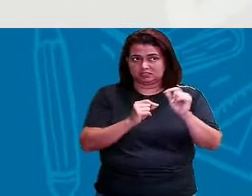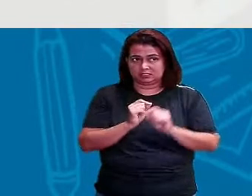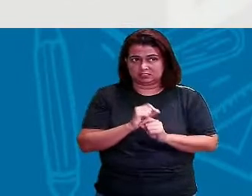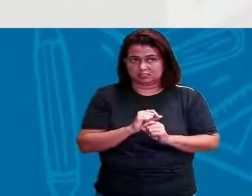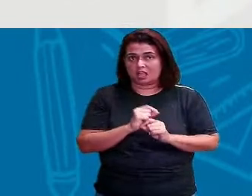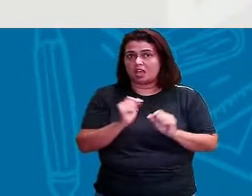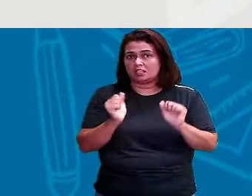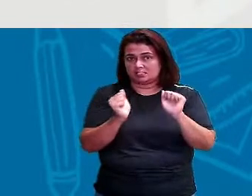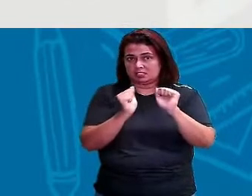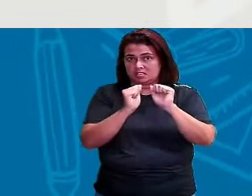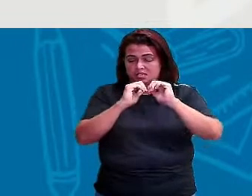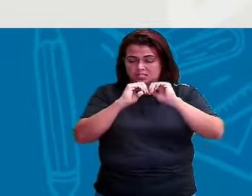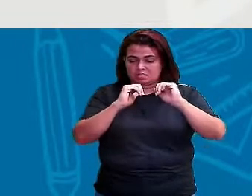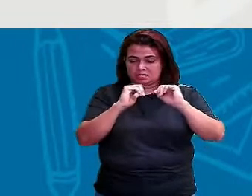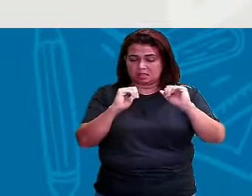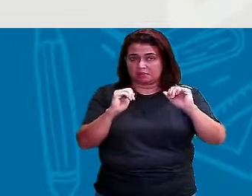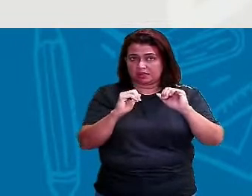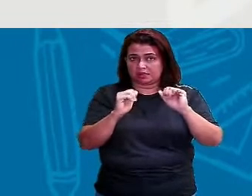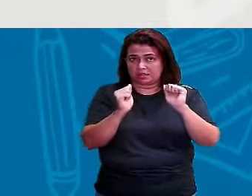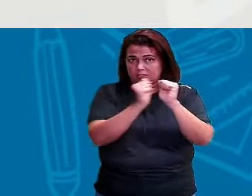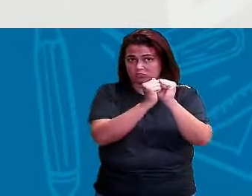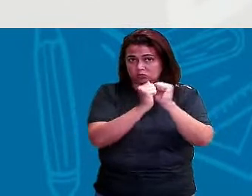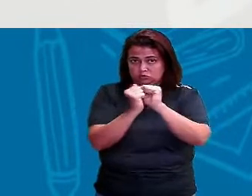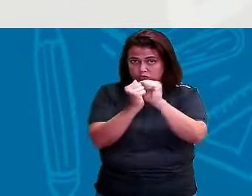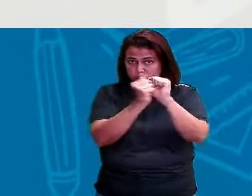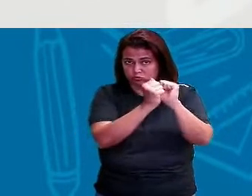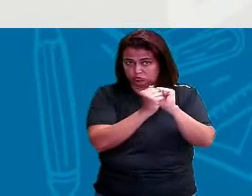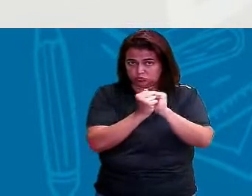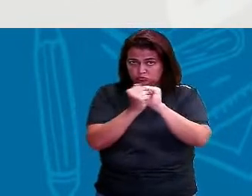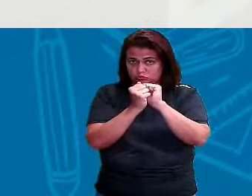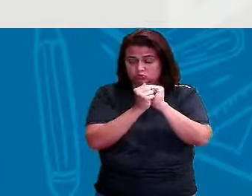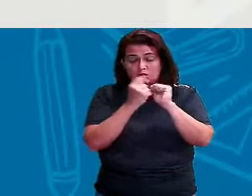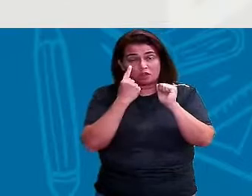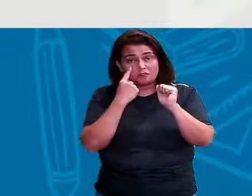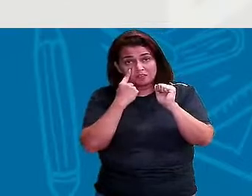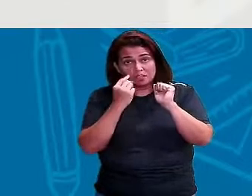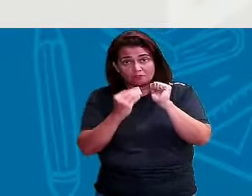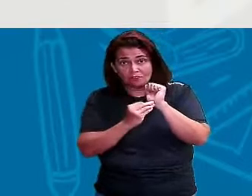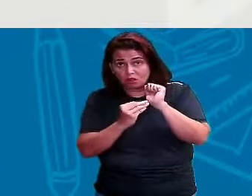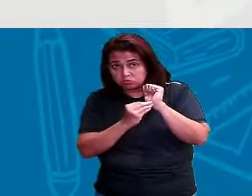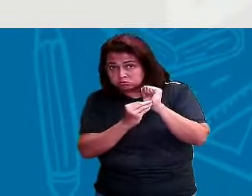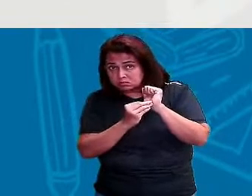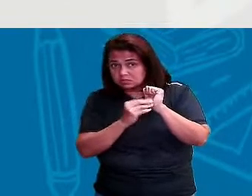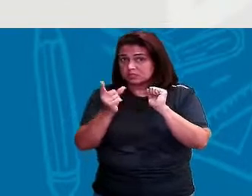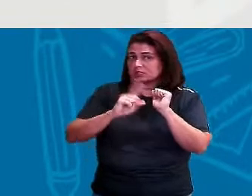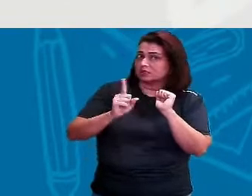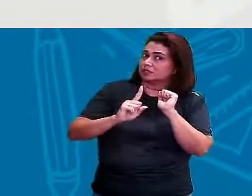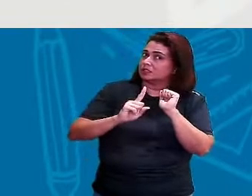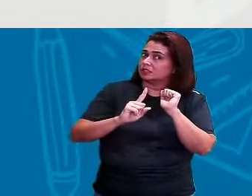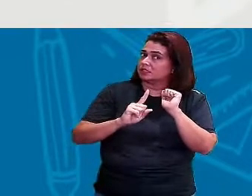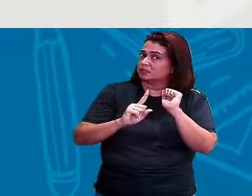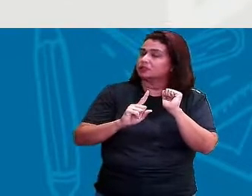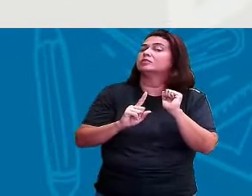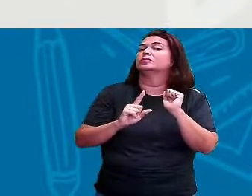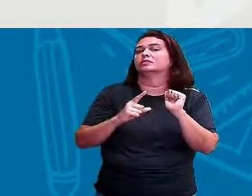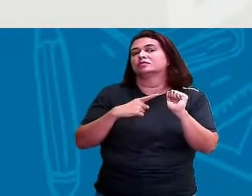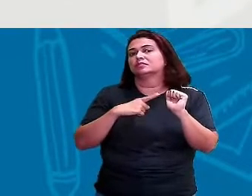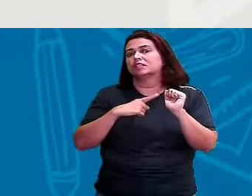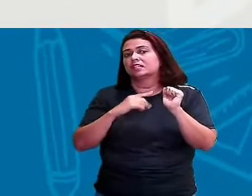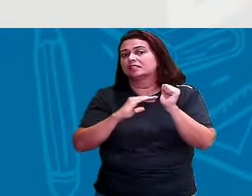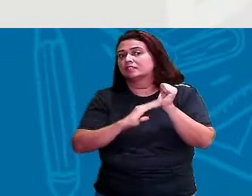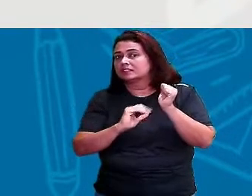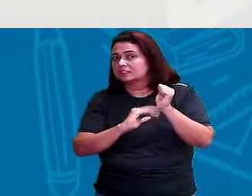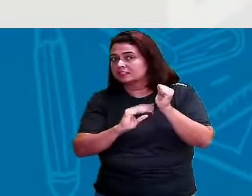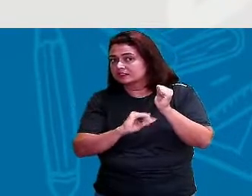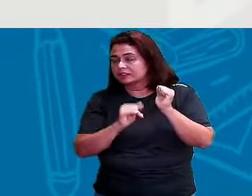os grupinhos até ver se vai sobrar uma estrelinha ou não. Se sobrar, o número é ímpar. Lembra, tá